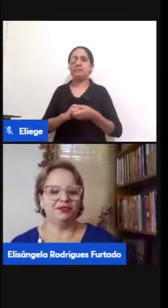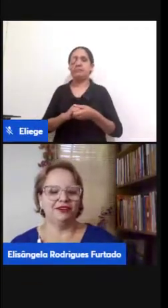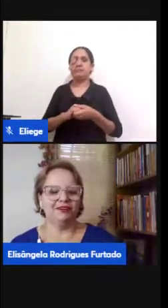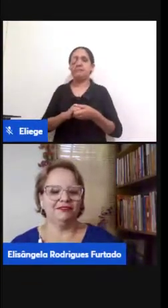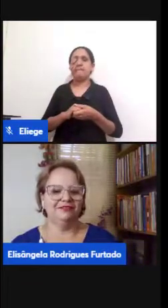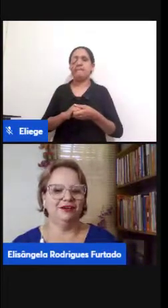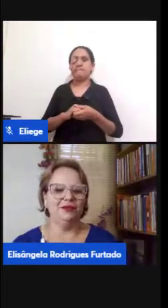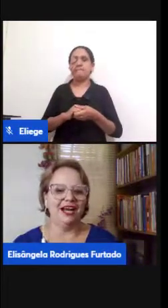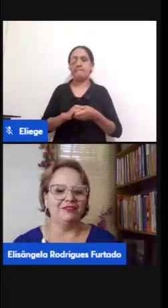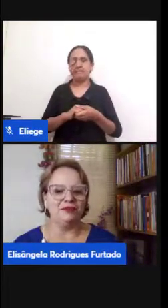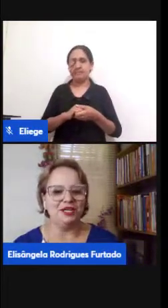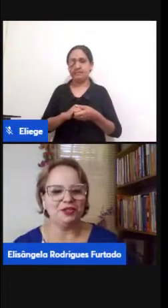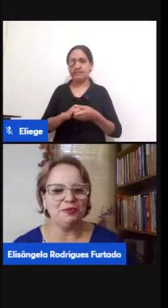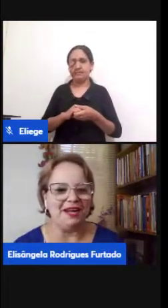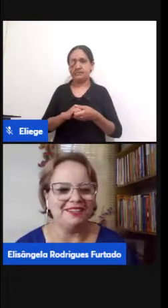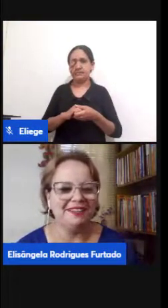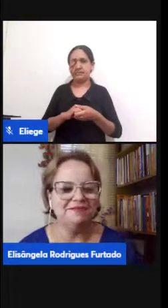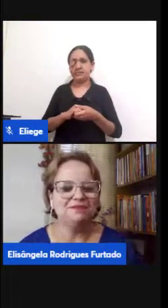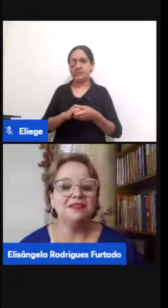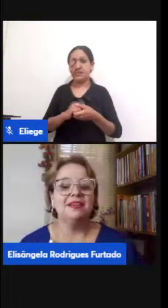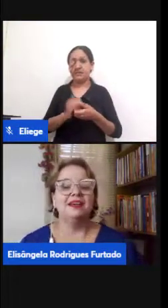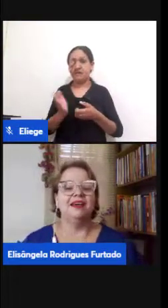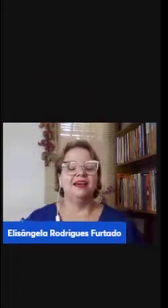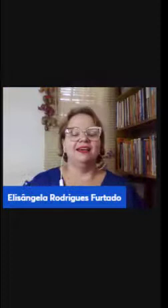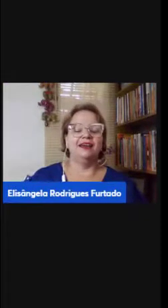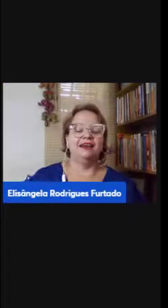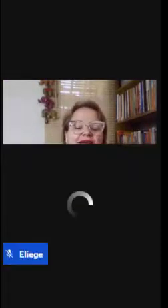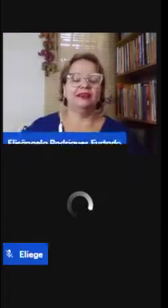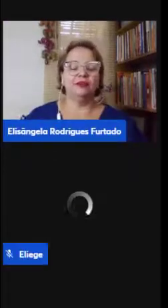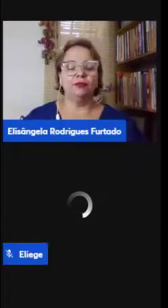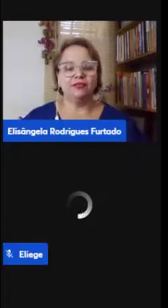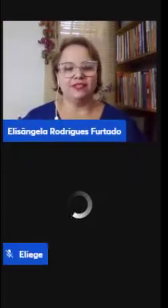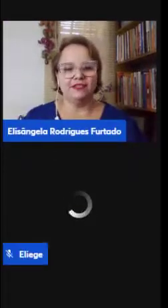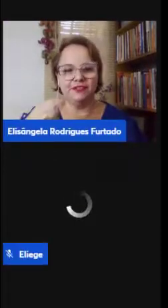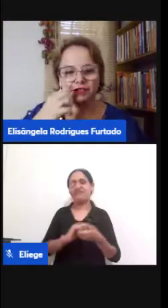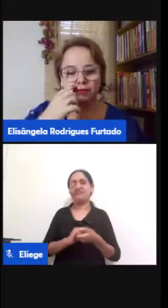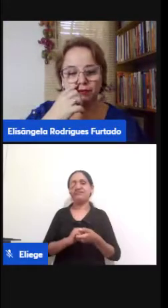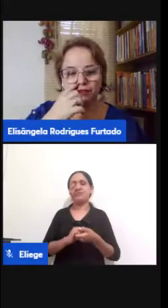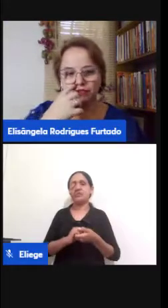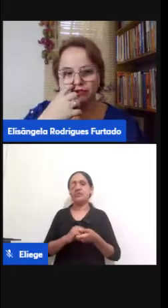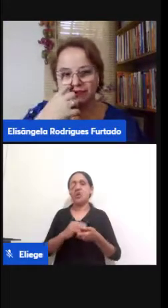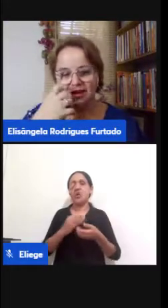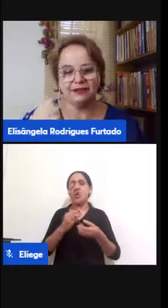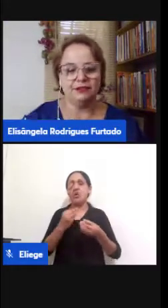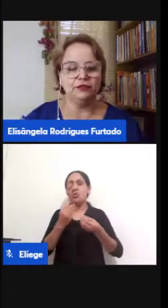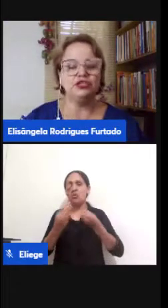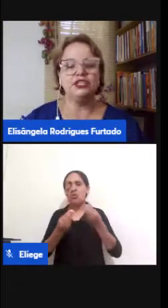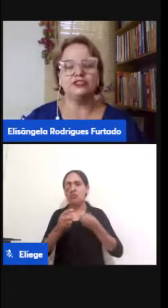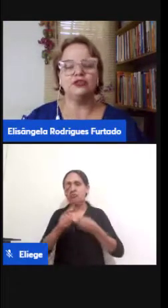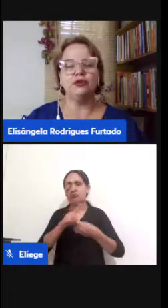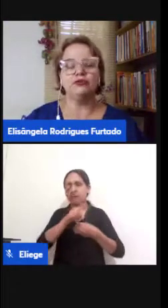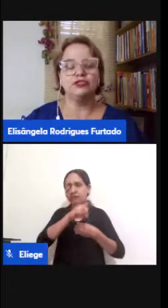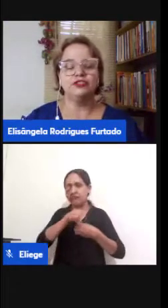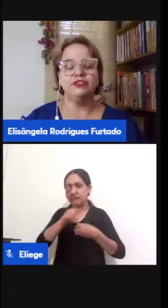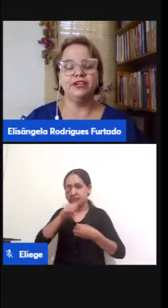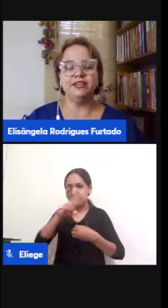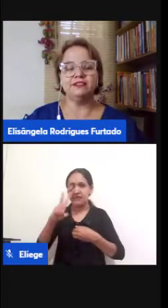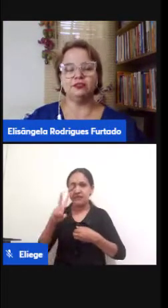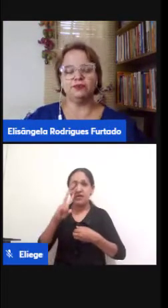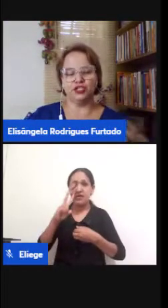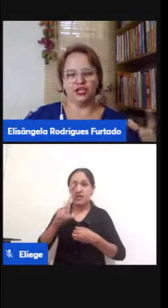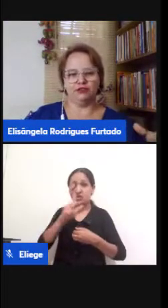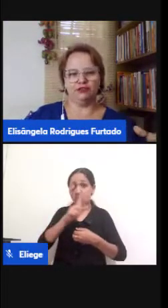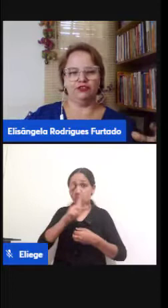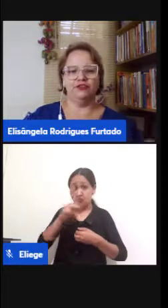Olá, pessoal. Vamos lá, vamos retomar, né? Como vocês viram, o professor Wagner utilizou